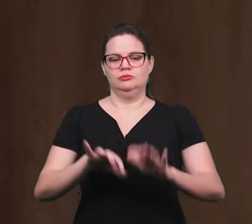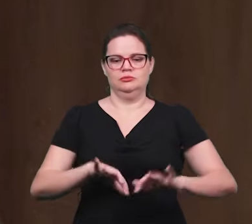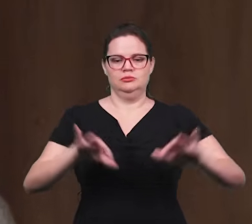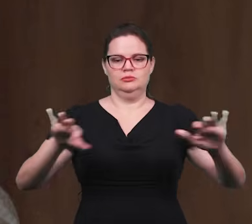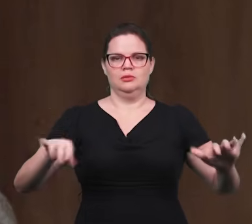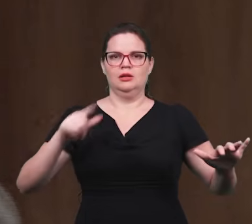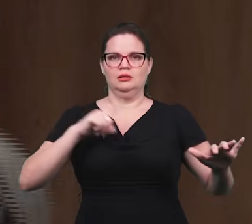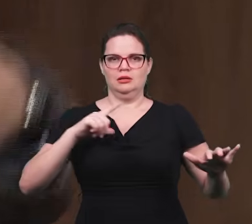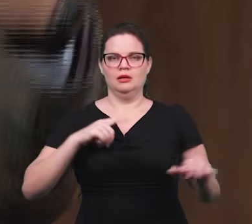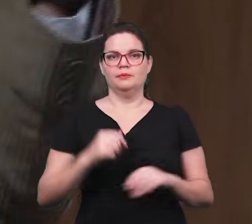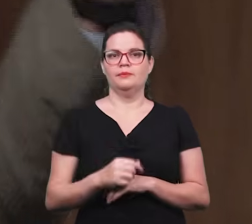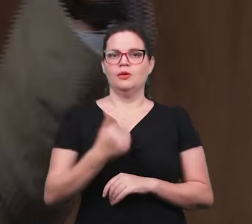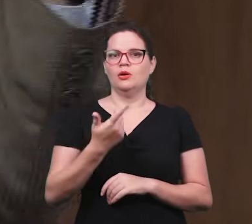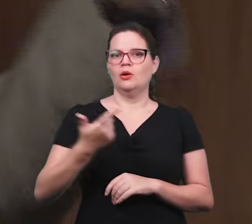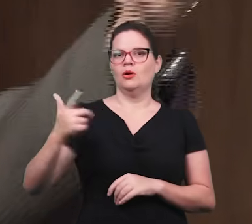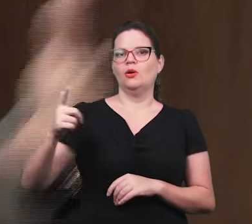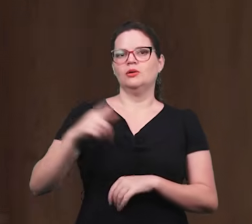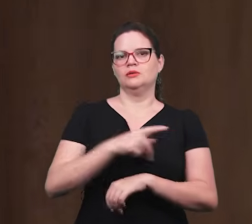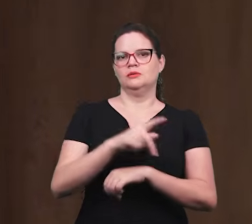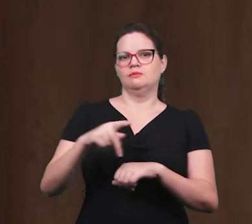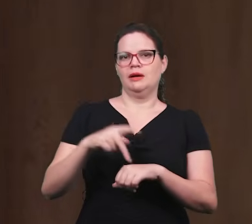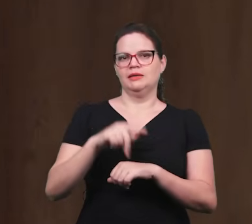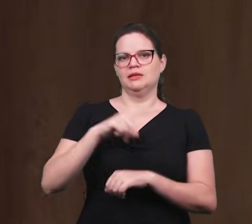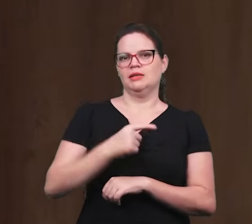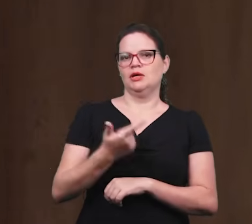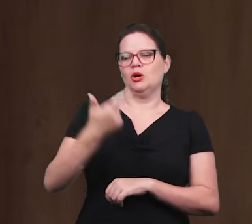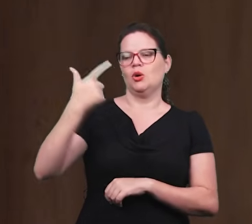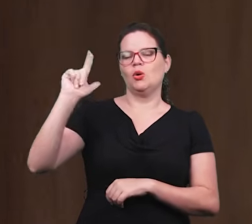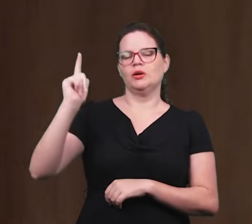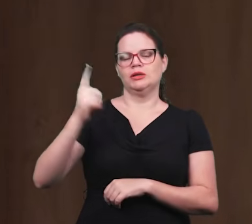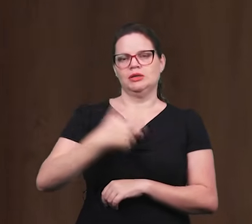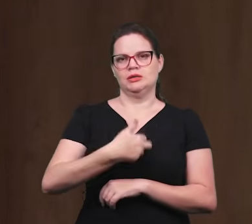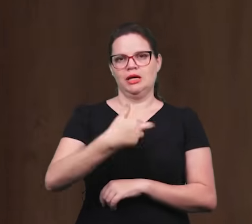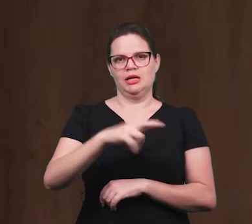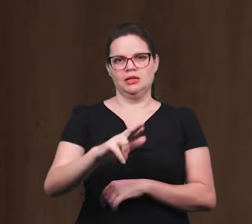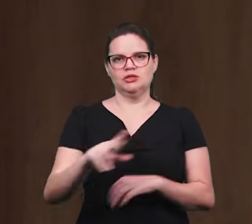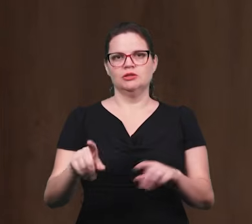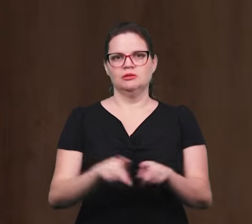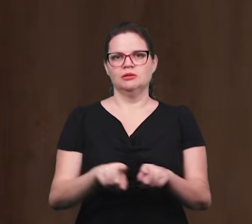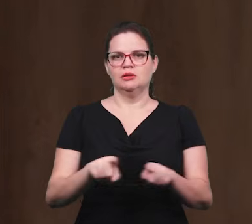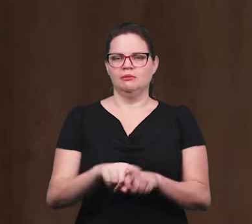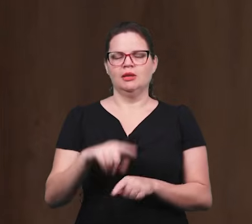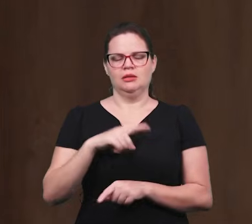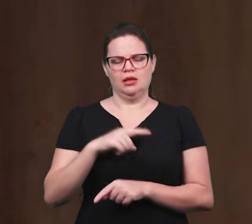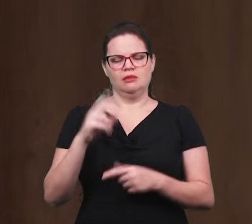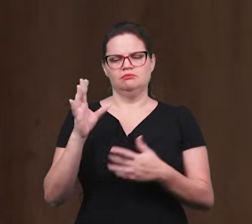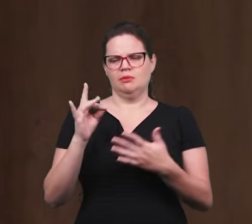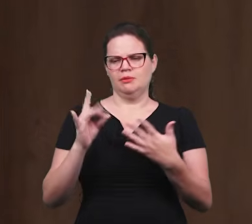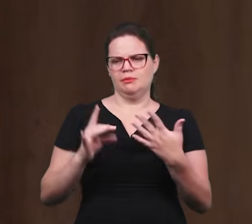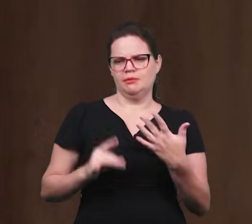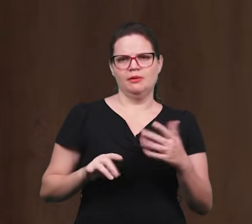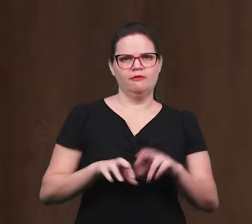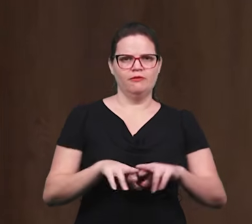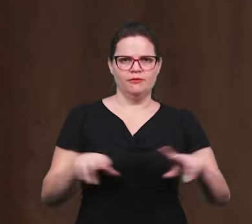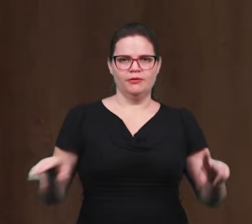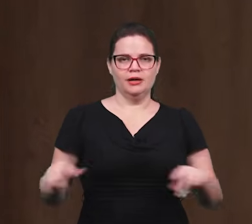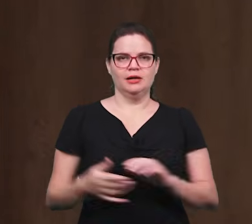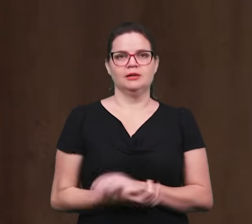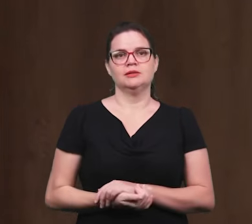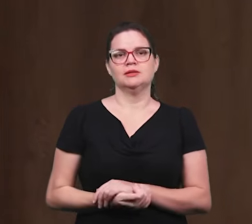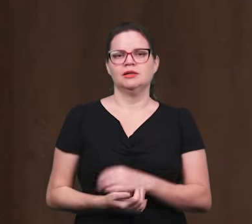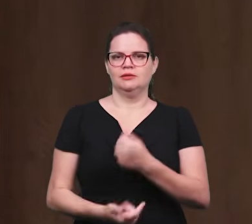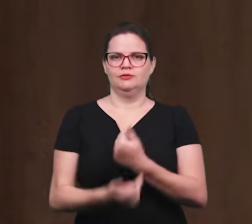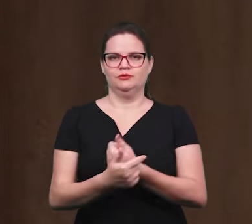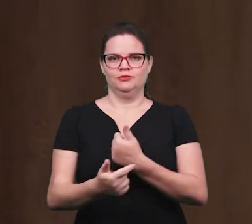isso. Alguns outros países que têm maior quantidade de pessoas têm capelanias até de outras religiões também. Então, essa é a função